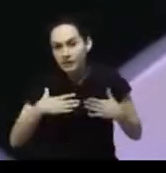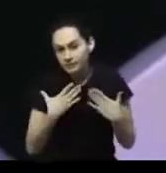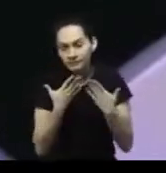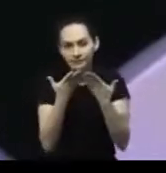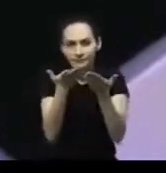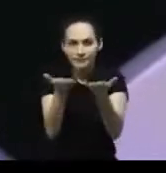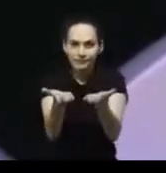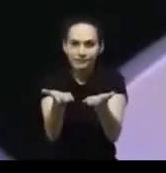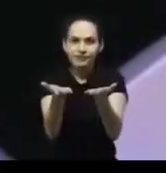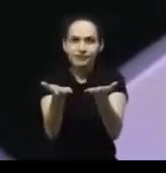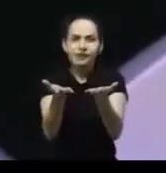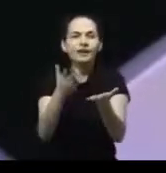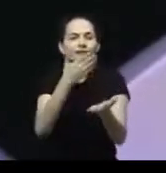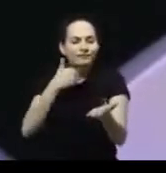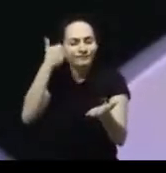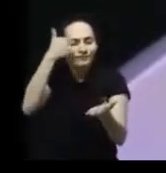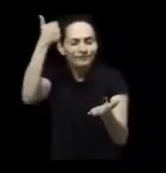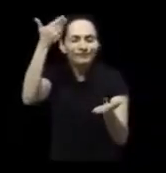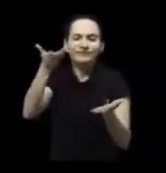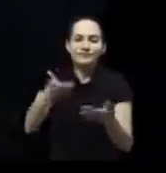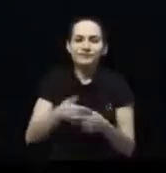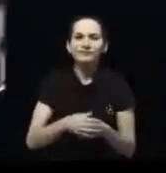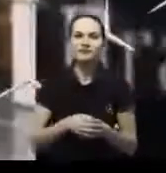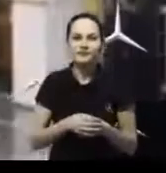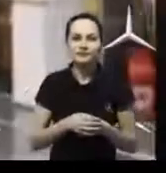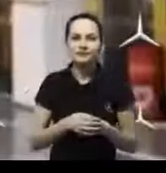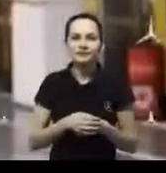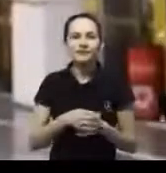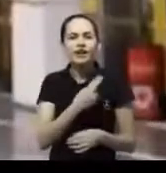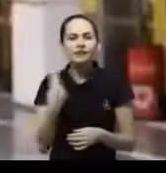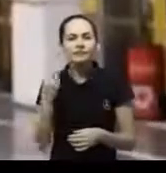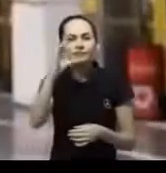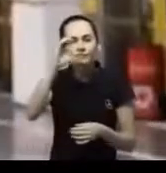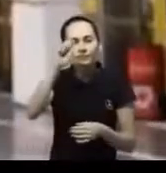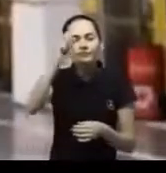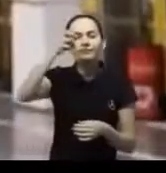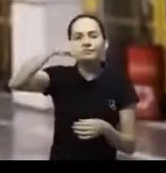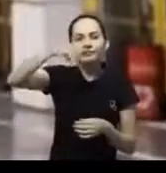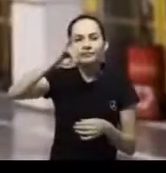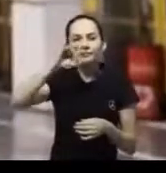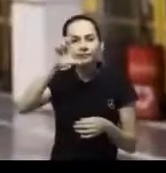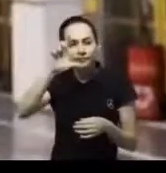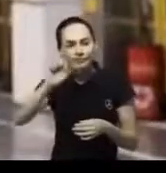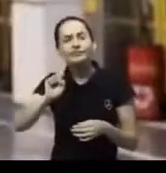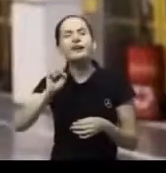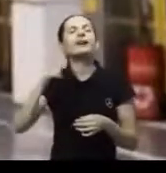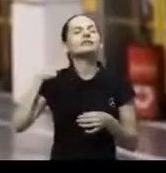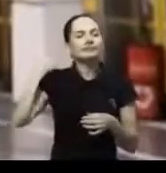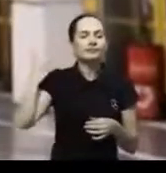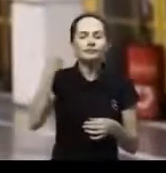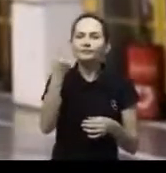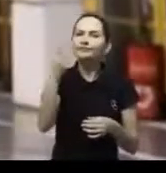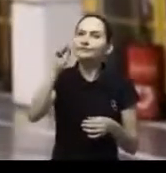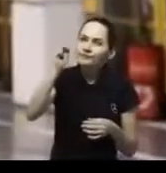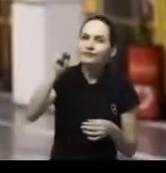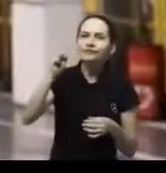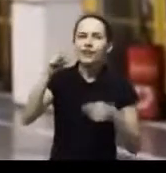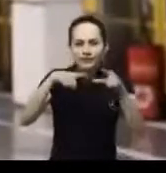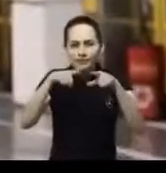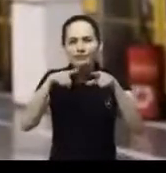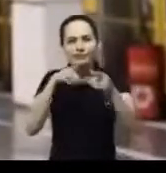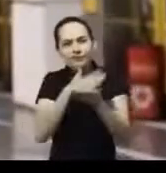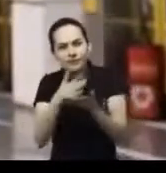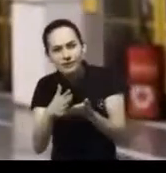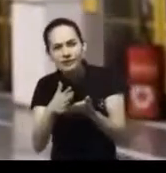entregar o seu melhor Olá meu nome é Camile Freire eu tenho 18 anos de idade eu trabalho aqui na